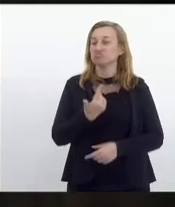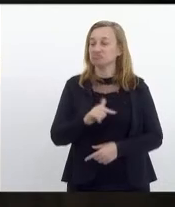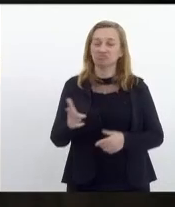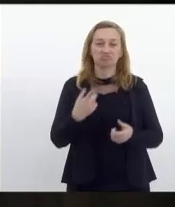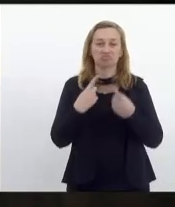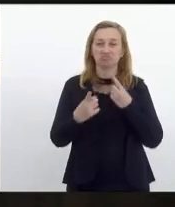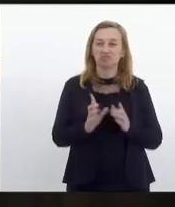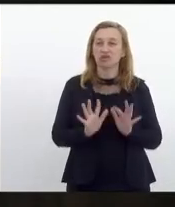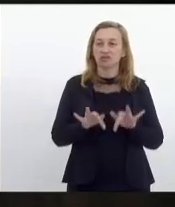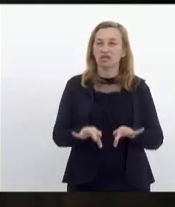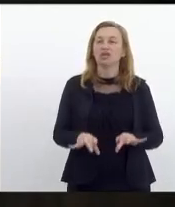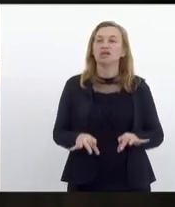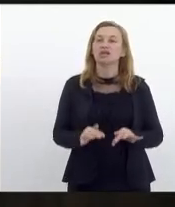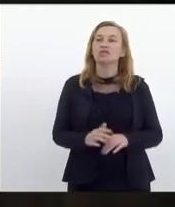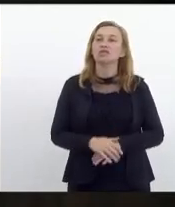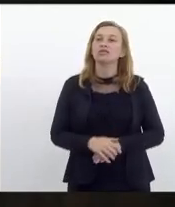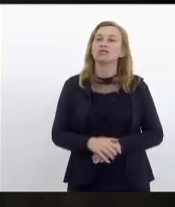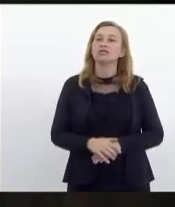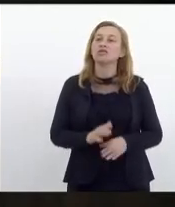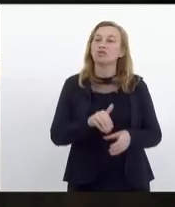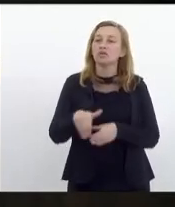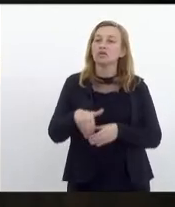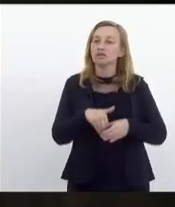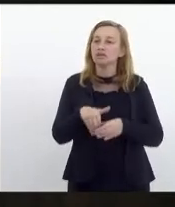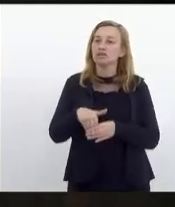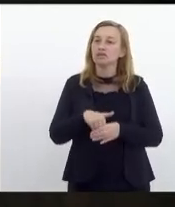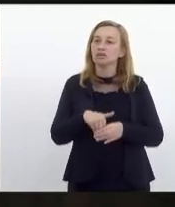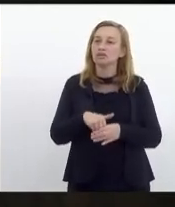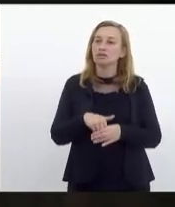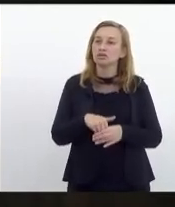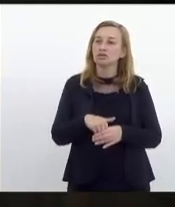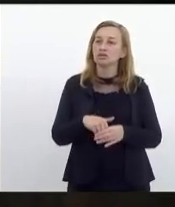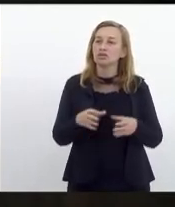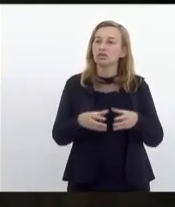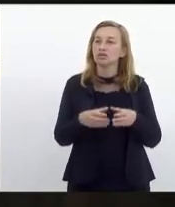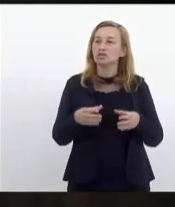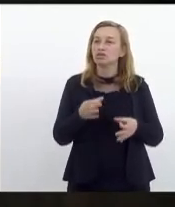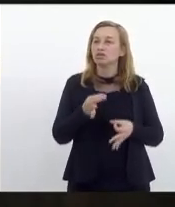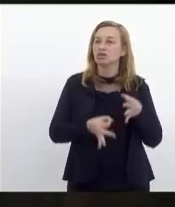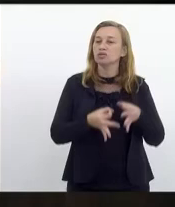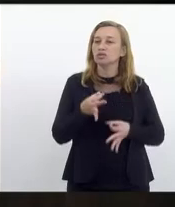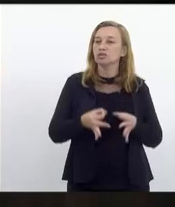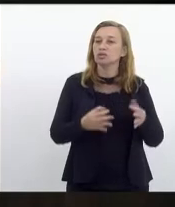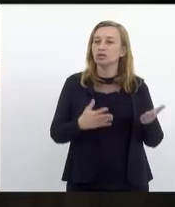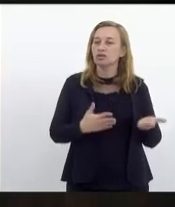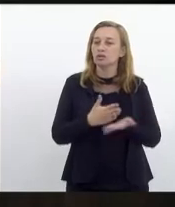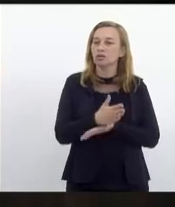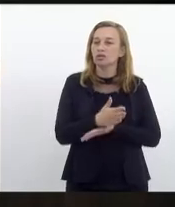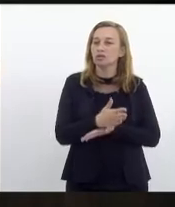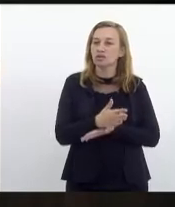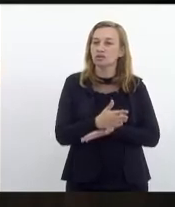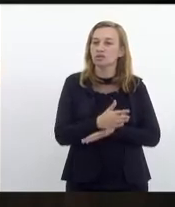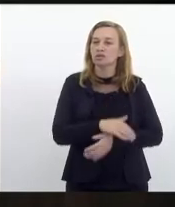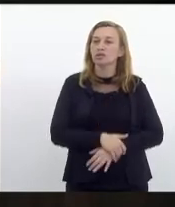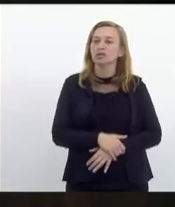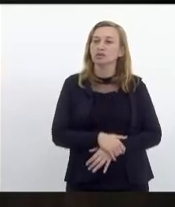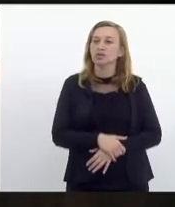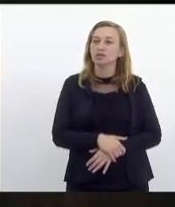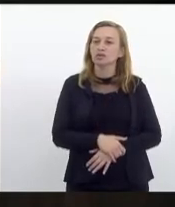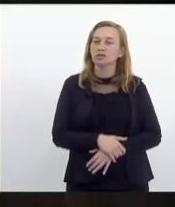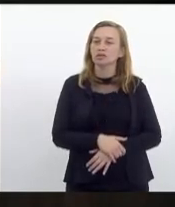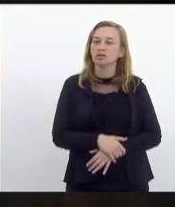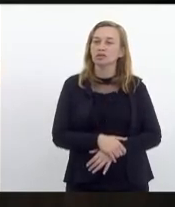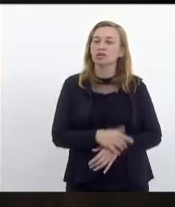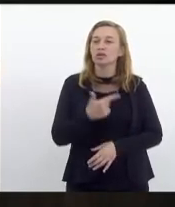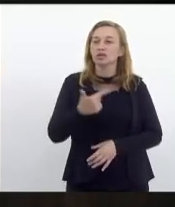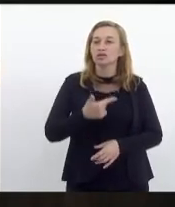queira discutir, encerra a discussão. Em votação, o parecer da Comissão de Constituição e Justiça. Senhores que aprovam, por isso como estão, aprovado. Vai a redação do vencido para